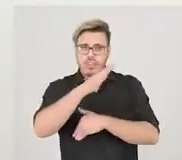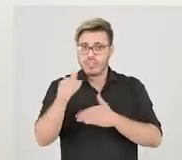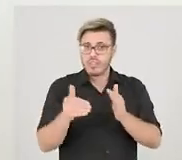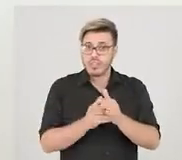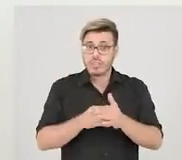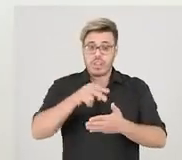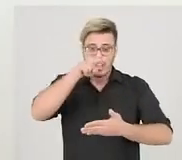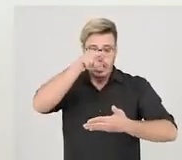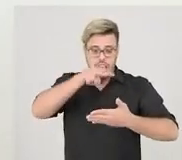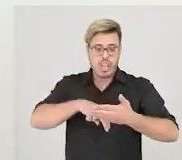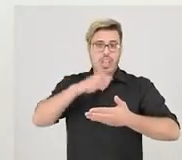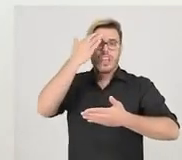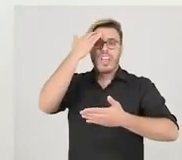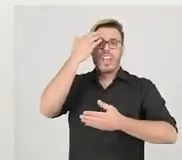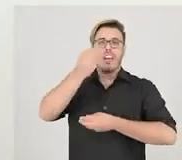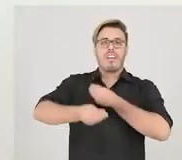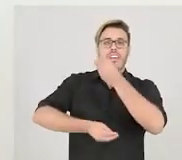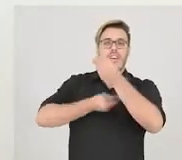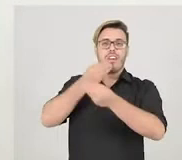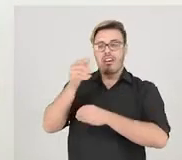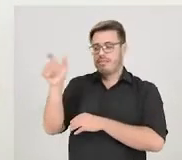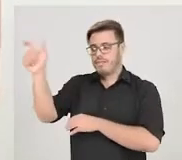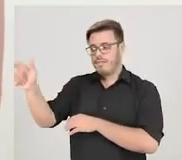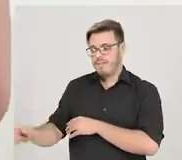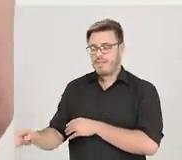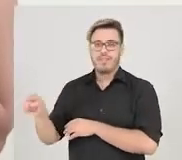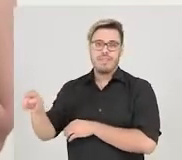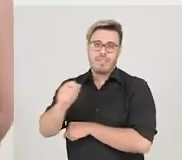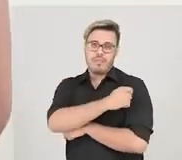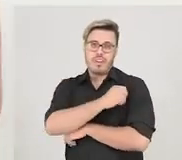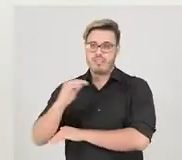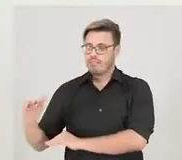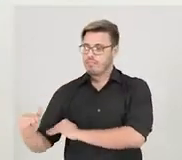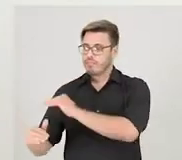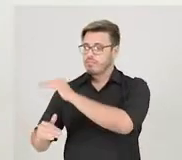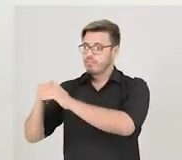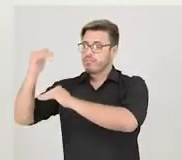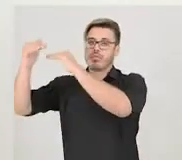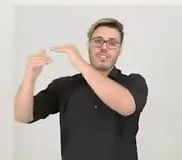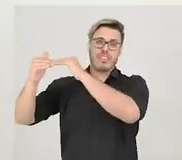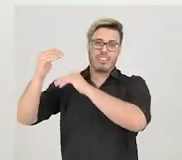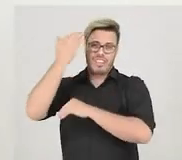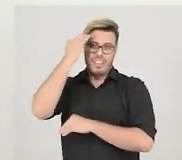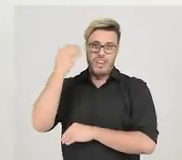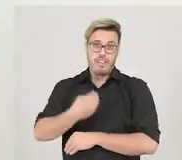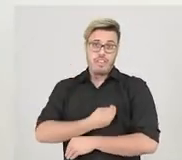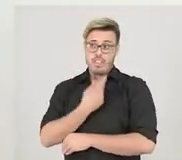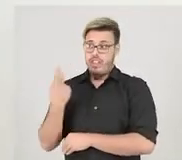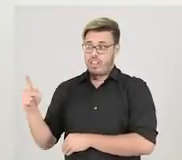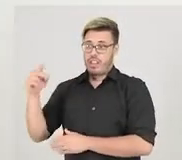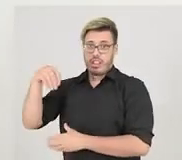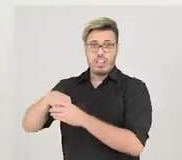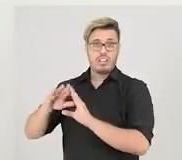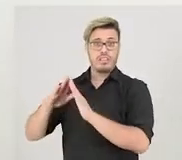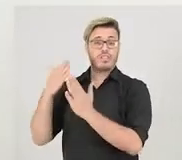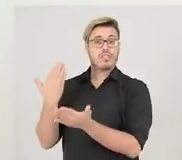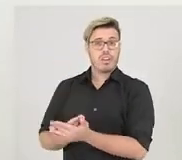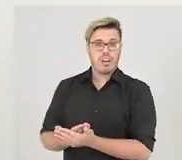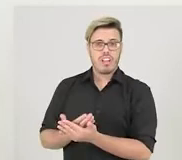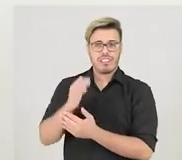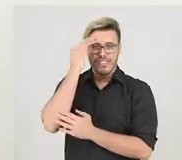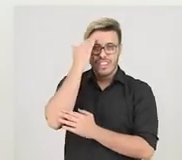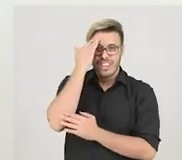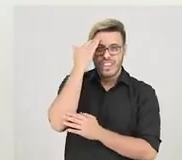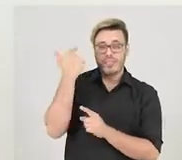registrando a vida escolar do estudante. O que acontece? Por que o plano educacional individualizado é tão importante? Porque quando um